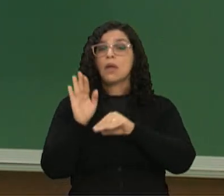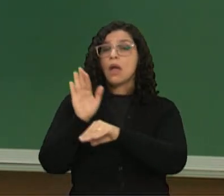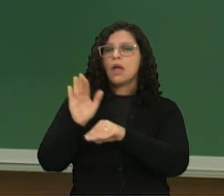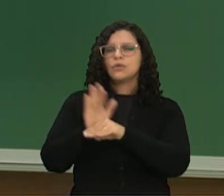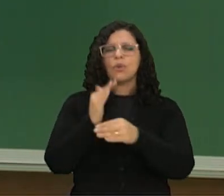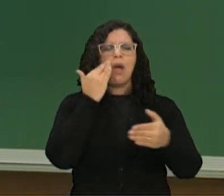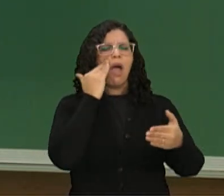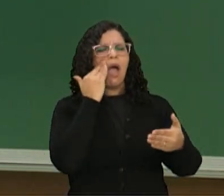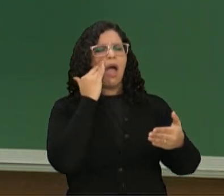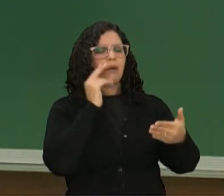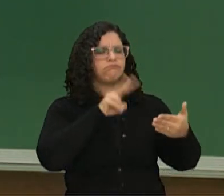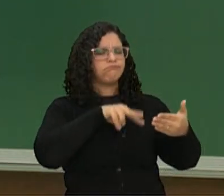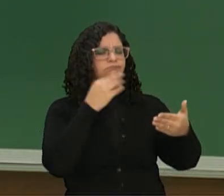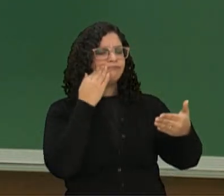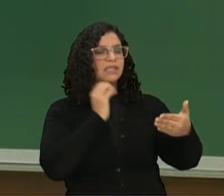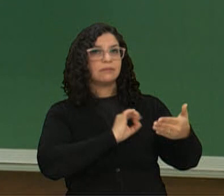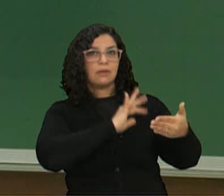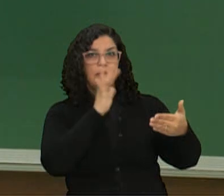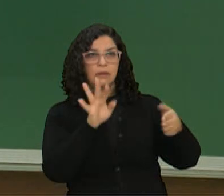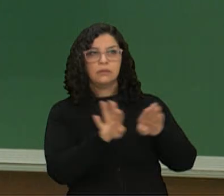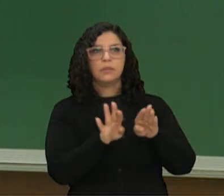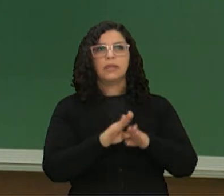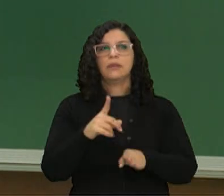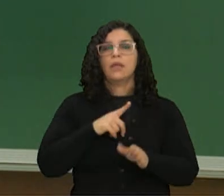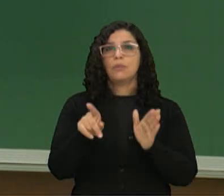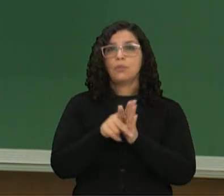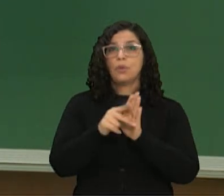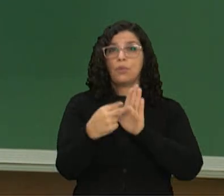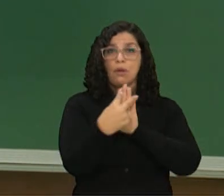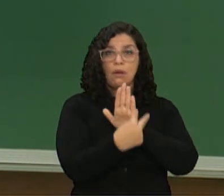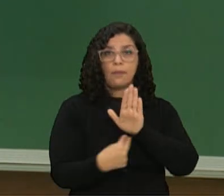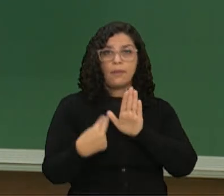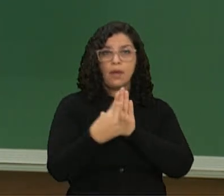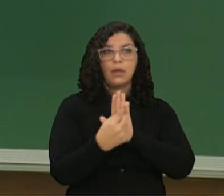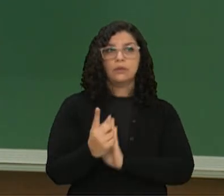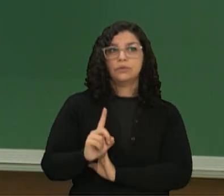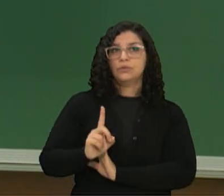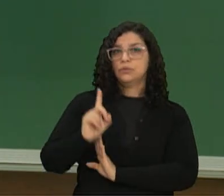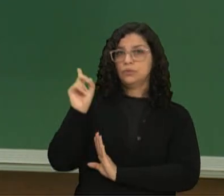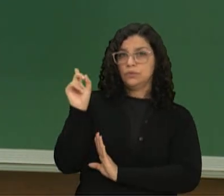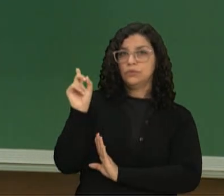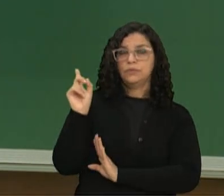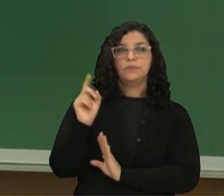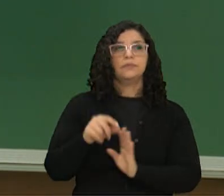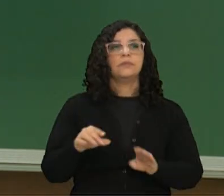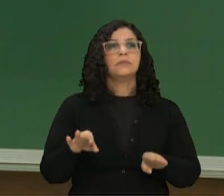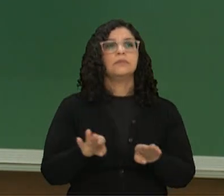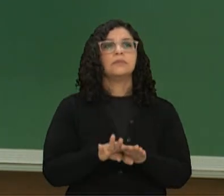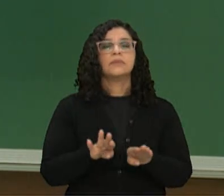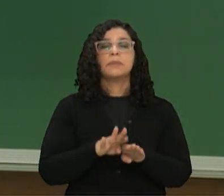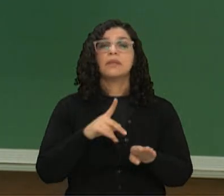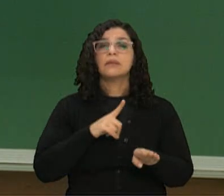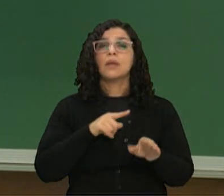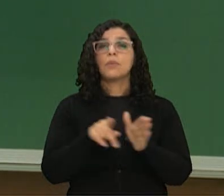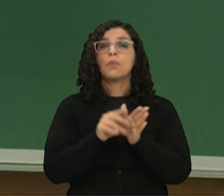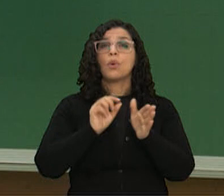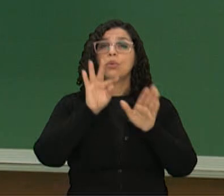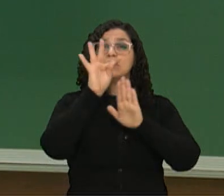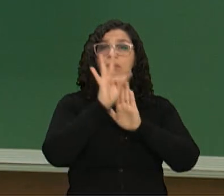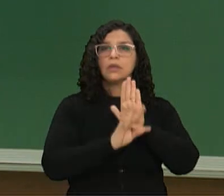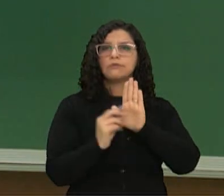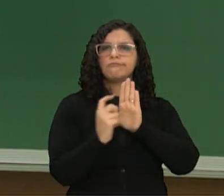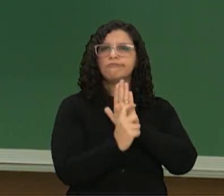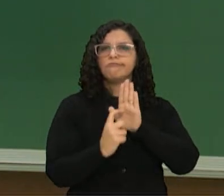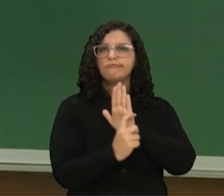na interpretação. Então, nós temos aqui a imagem, prestem atenção na imagem, e aqui a parte escrita do